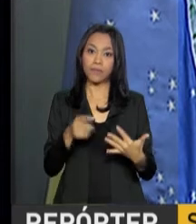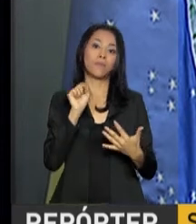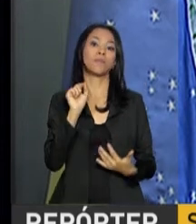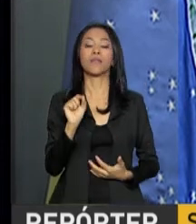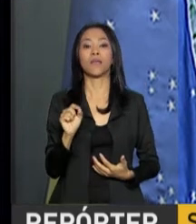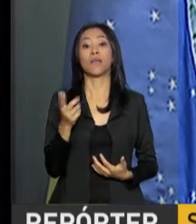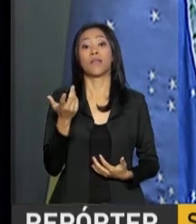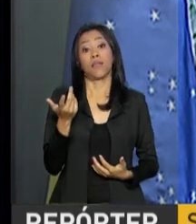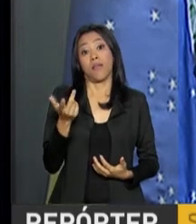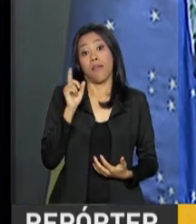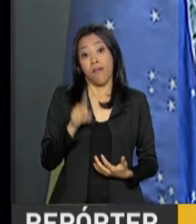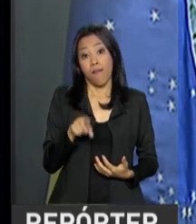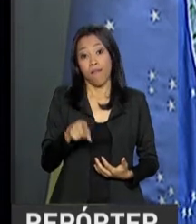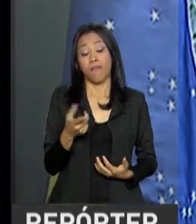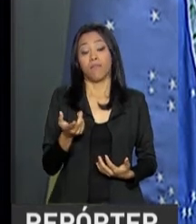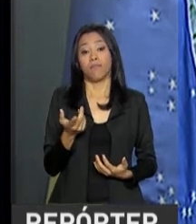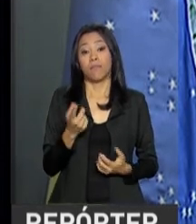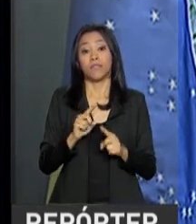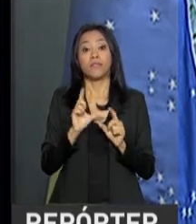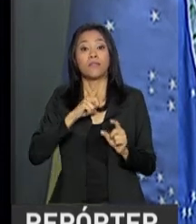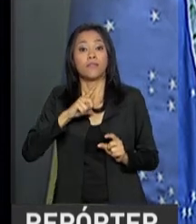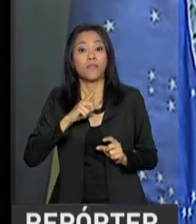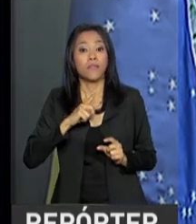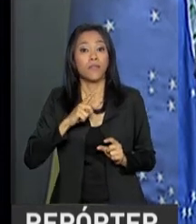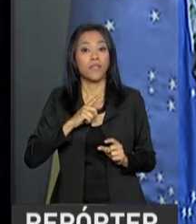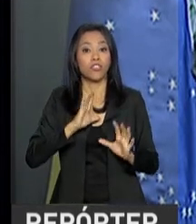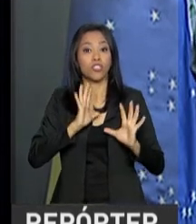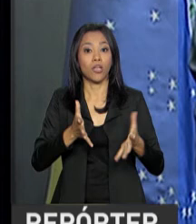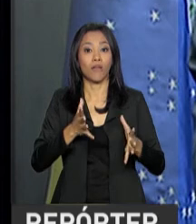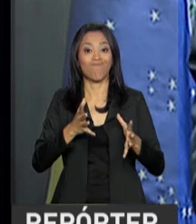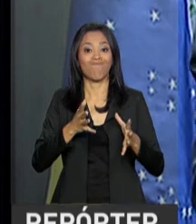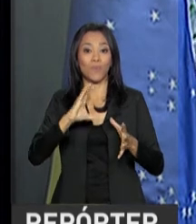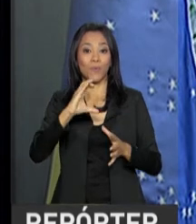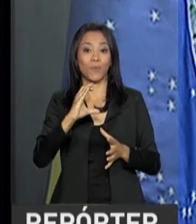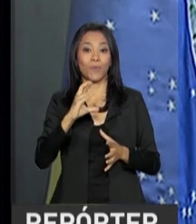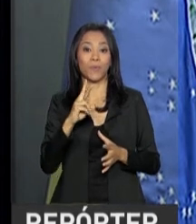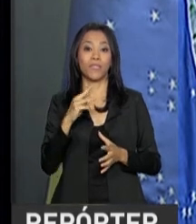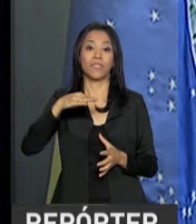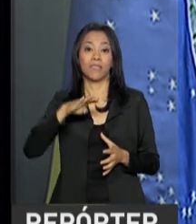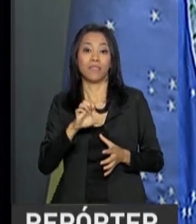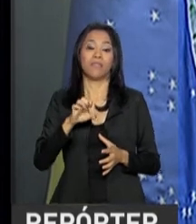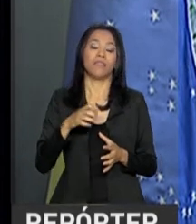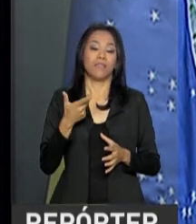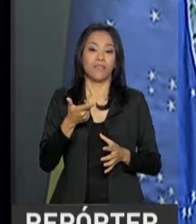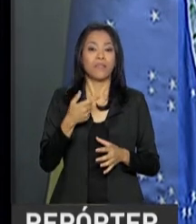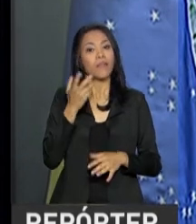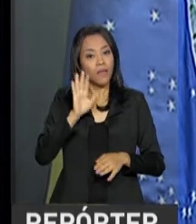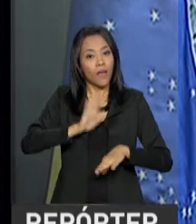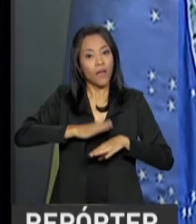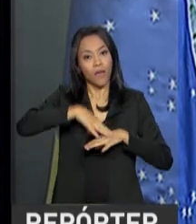seja por terem se nacionalizado mas ainda por terem se internacionalizado transbordo com competências dos estados